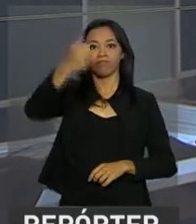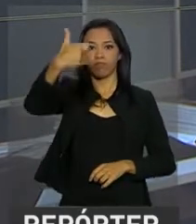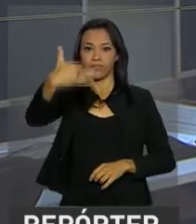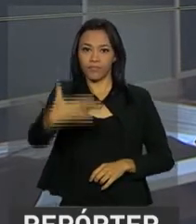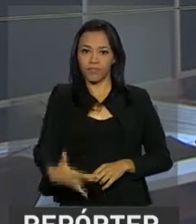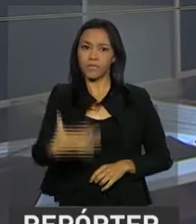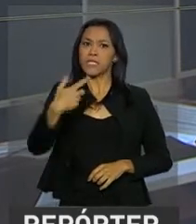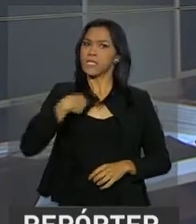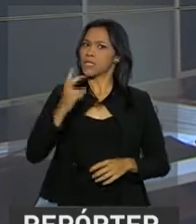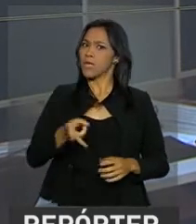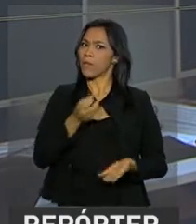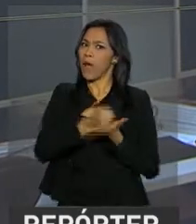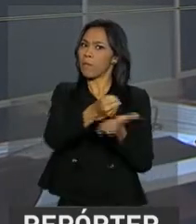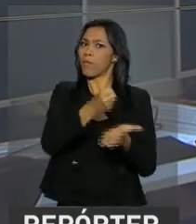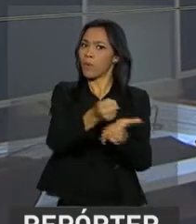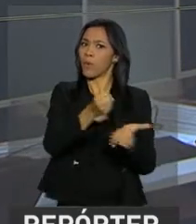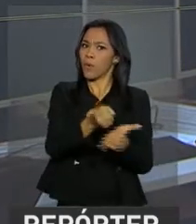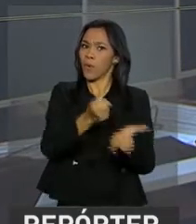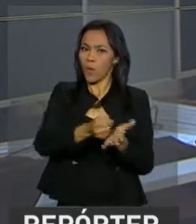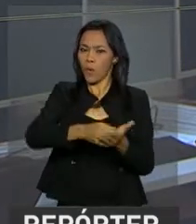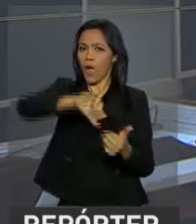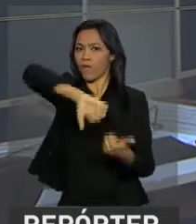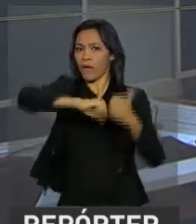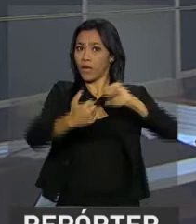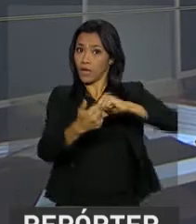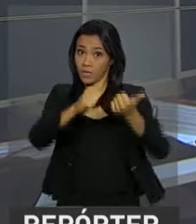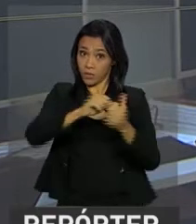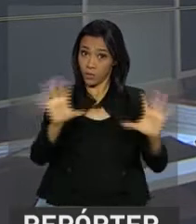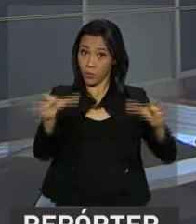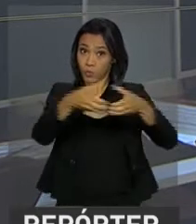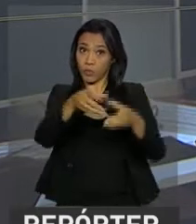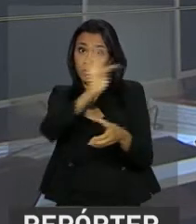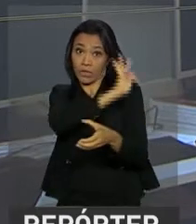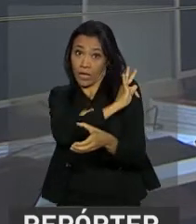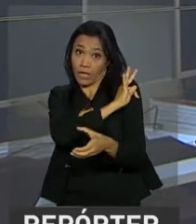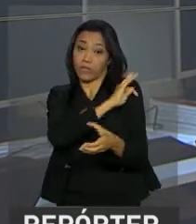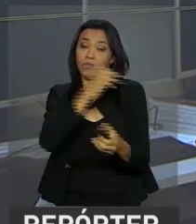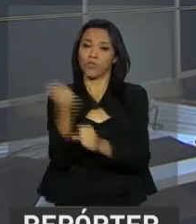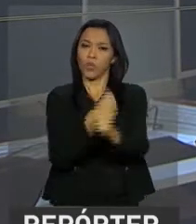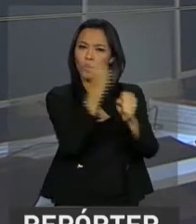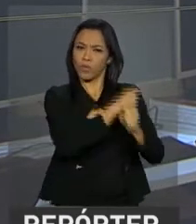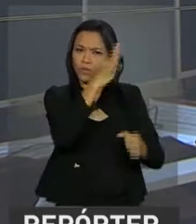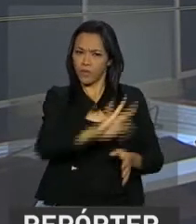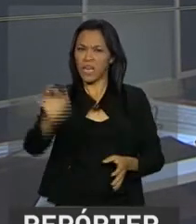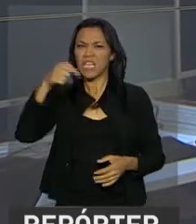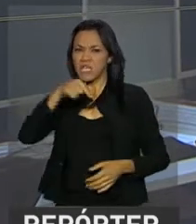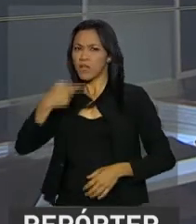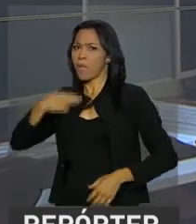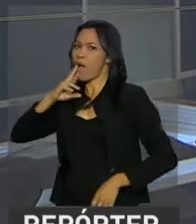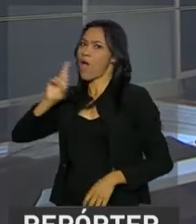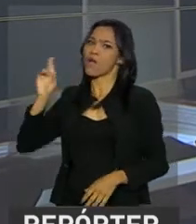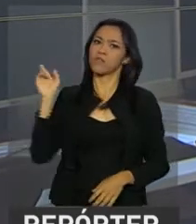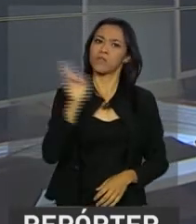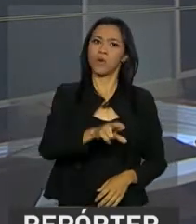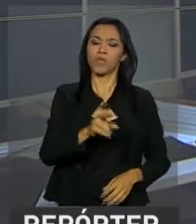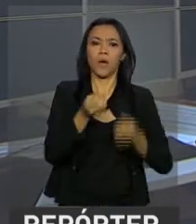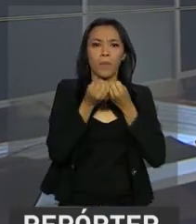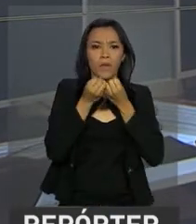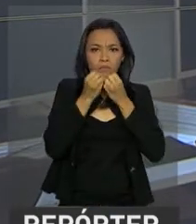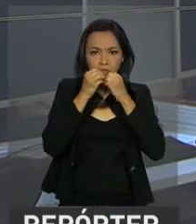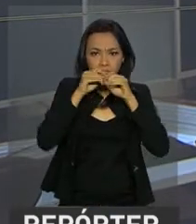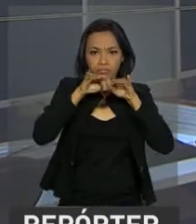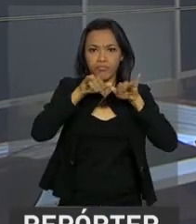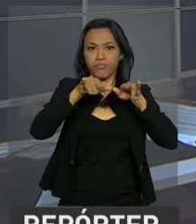apoiou pareceres técnicos em obras e ações federais. O comunicado é uma resposta a informações divulgadas